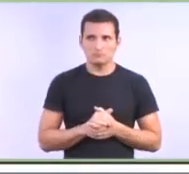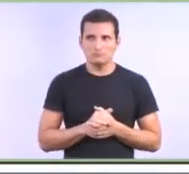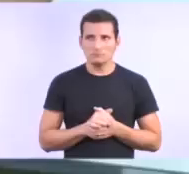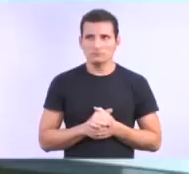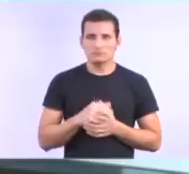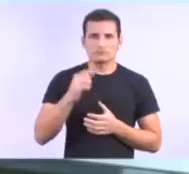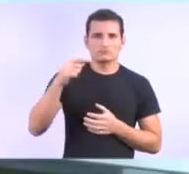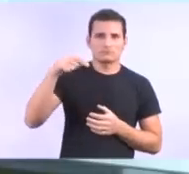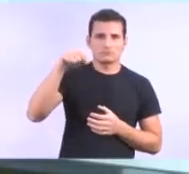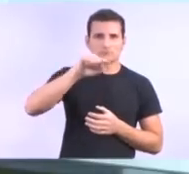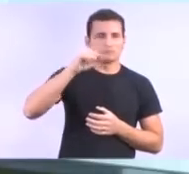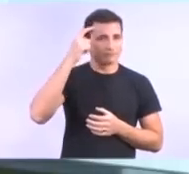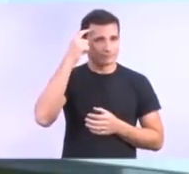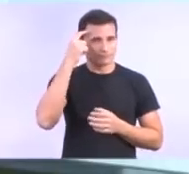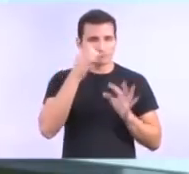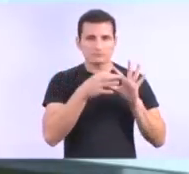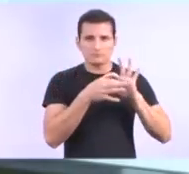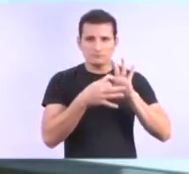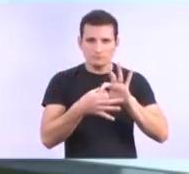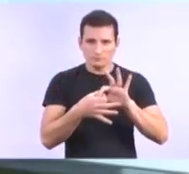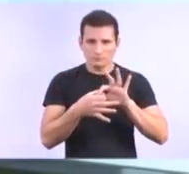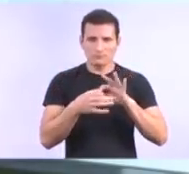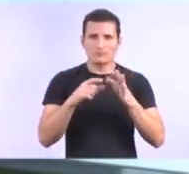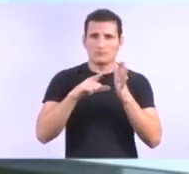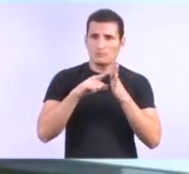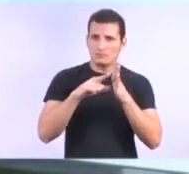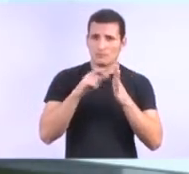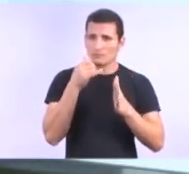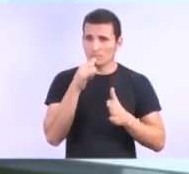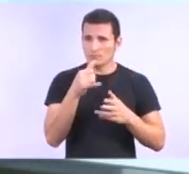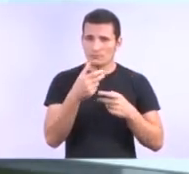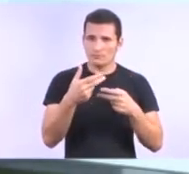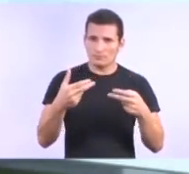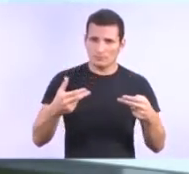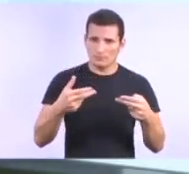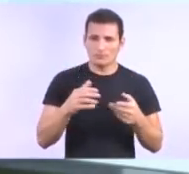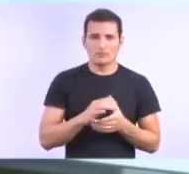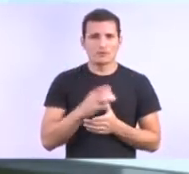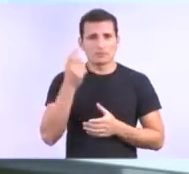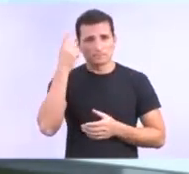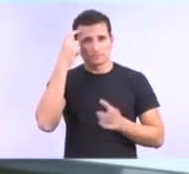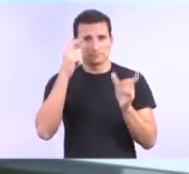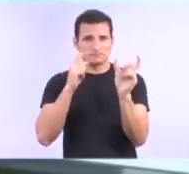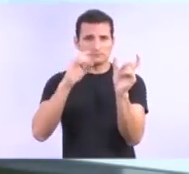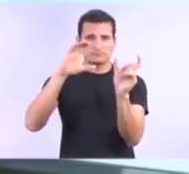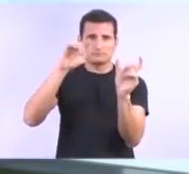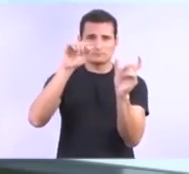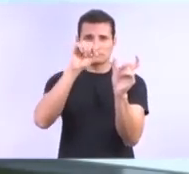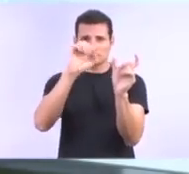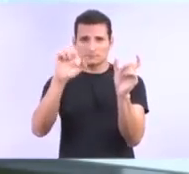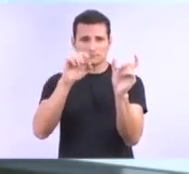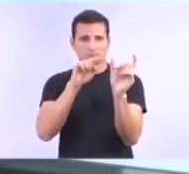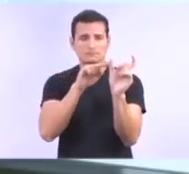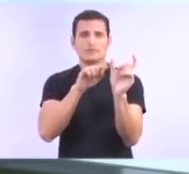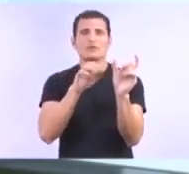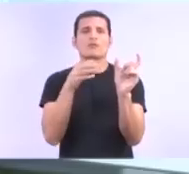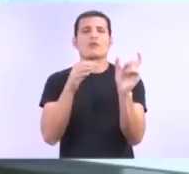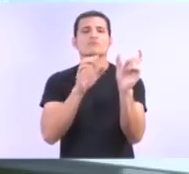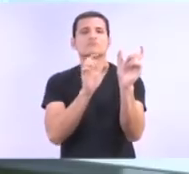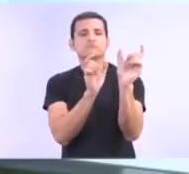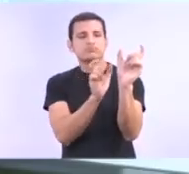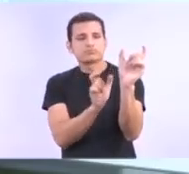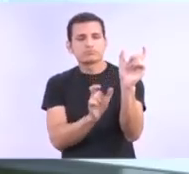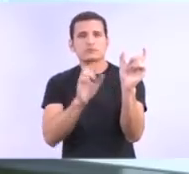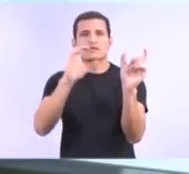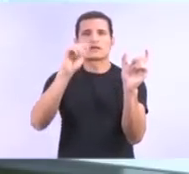Você vai pensar no contexto de uma loja de eletrodomésticos, você vai pensar numa classe e você vai definir as características daquela